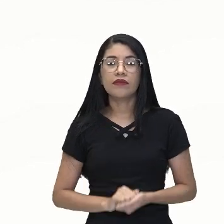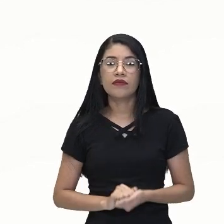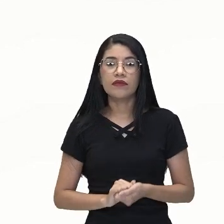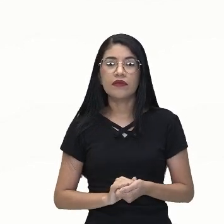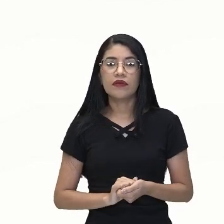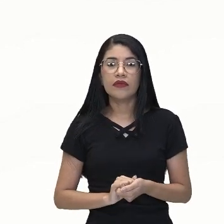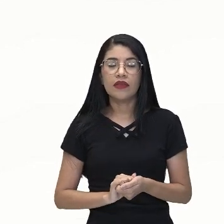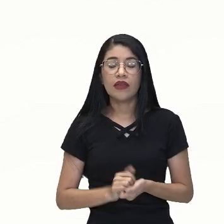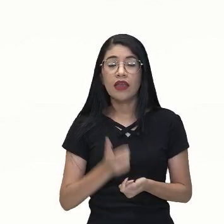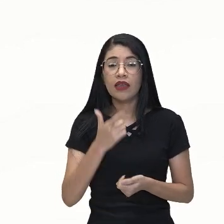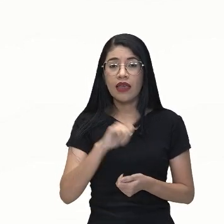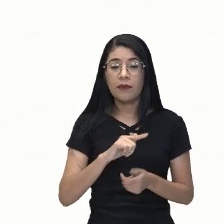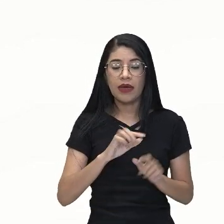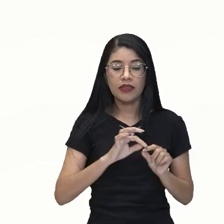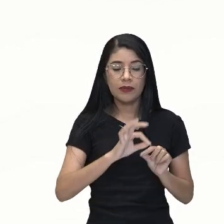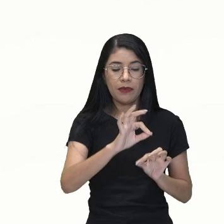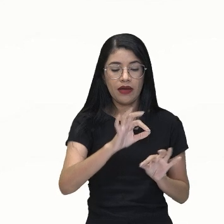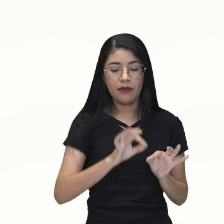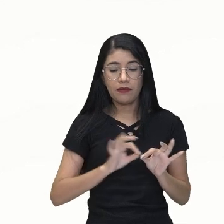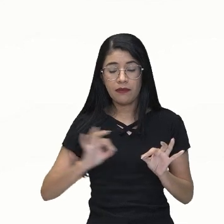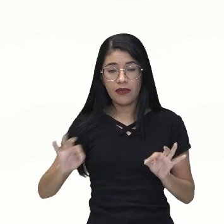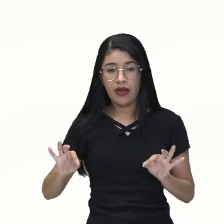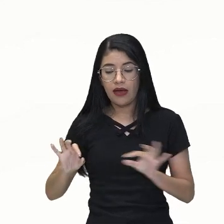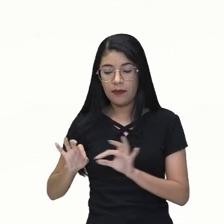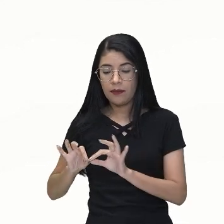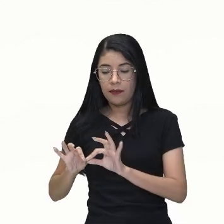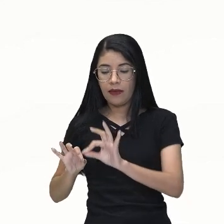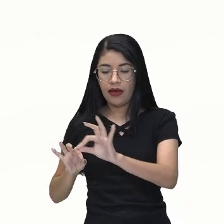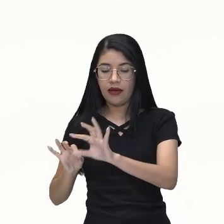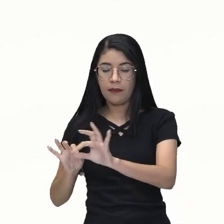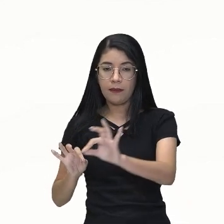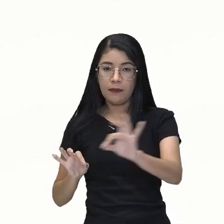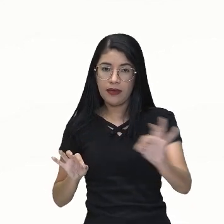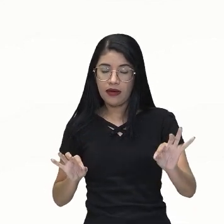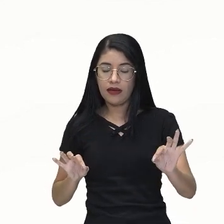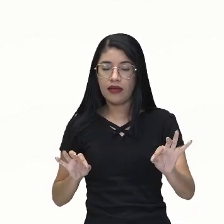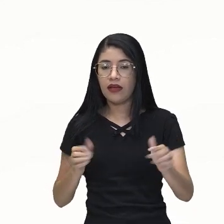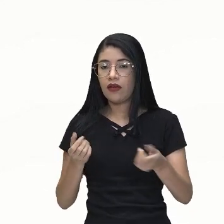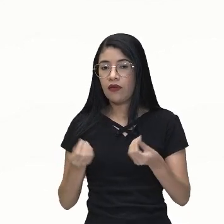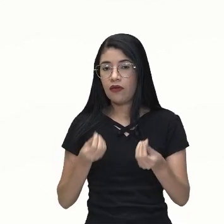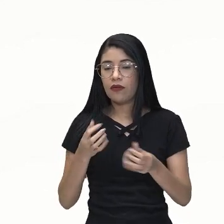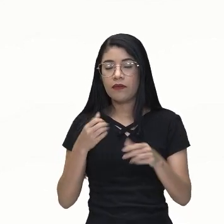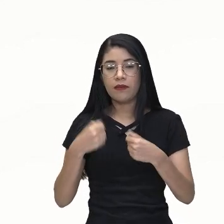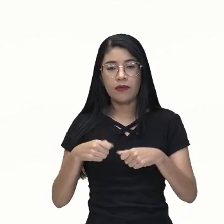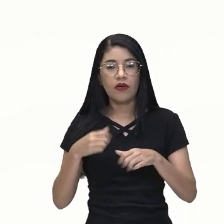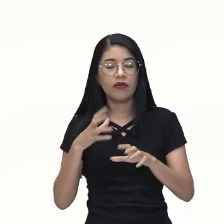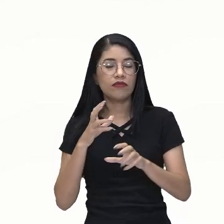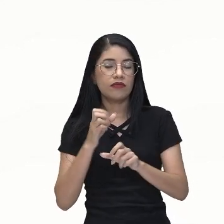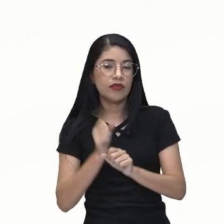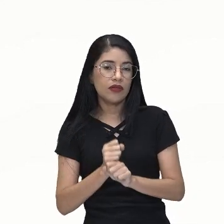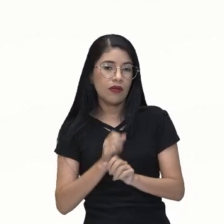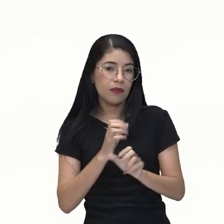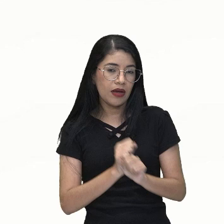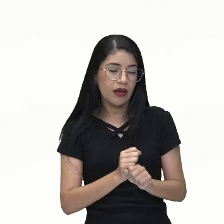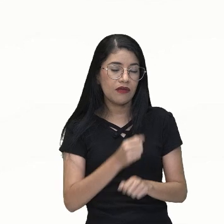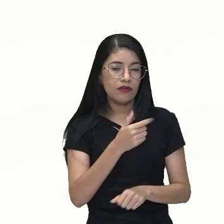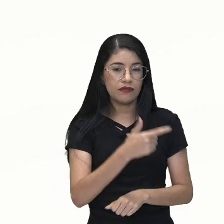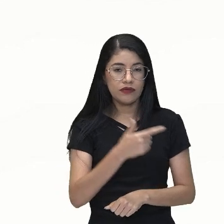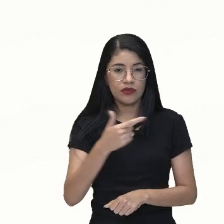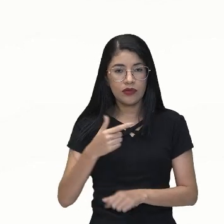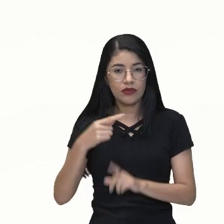se repete 2 vezes, você pode, primeiro, somar esses valores, ou